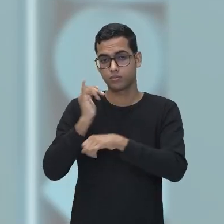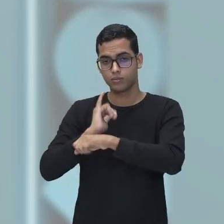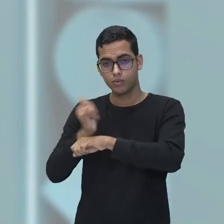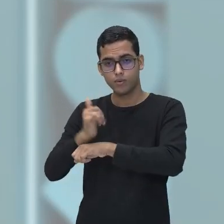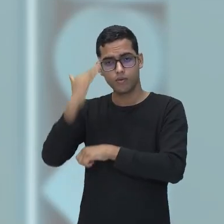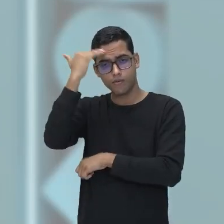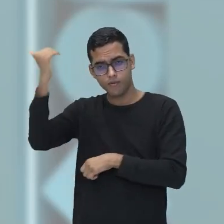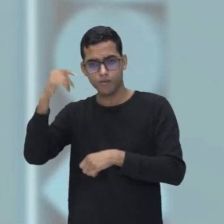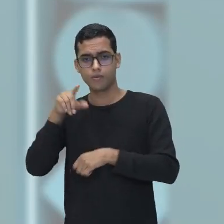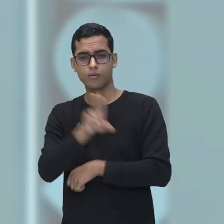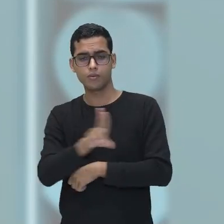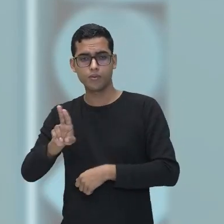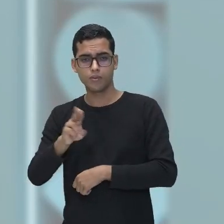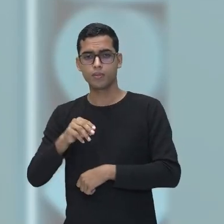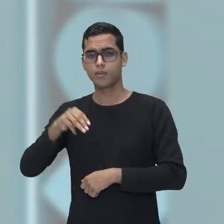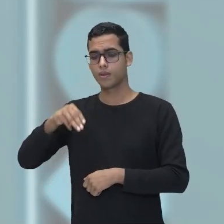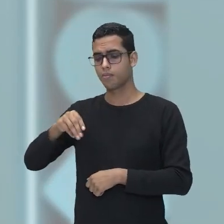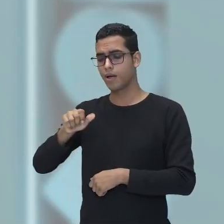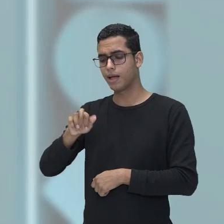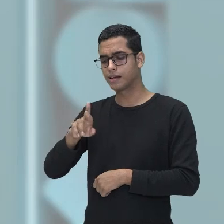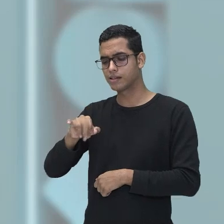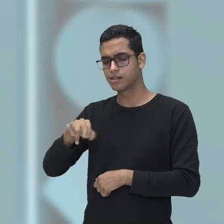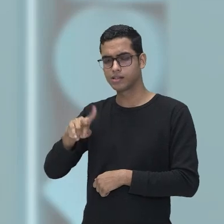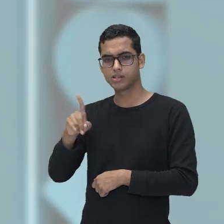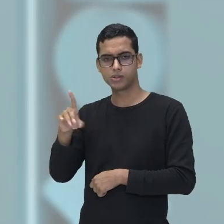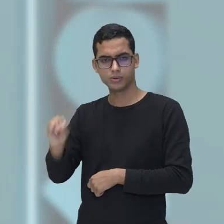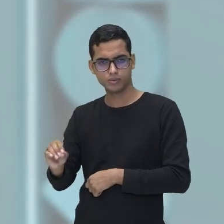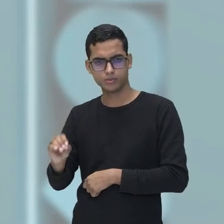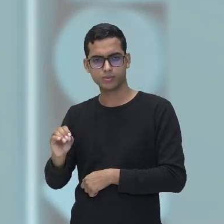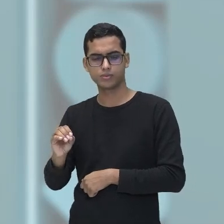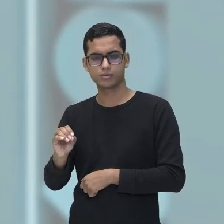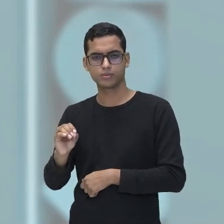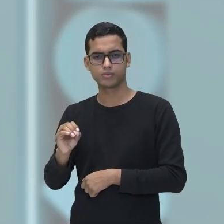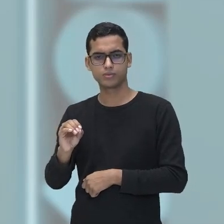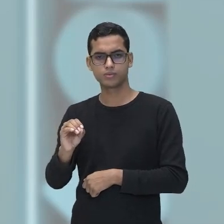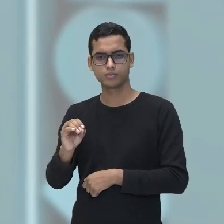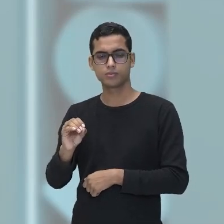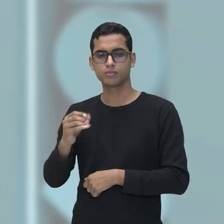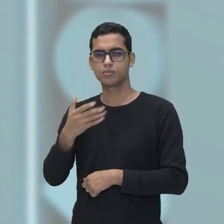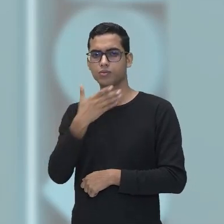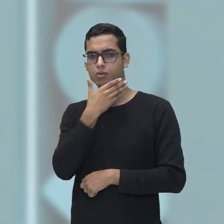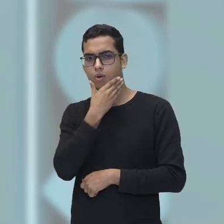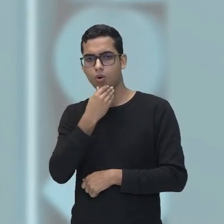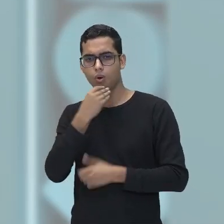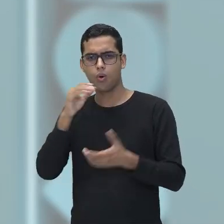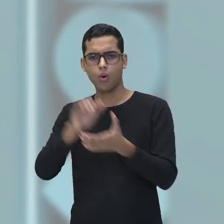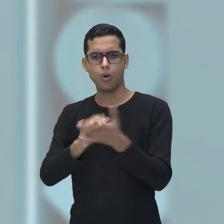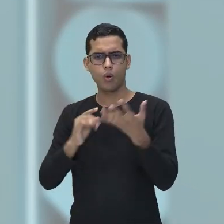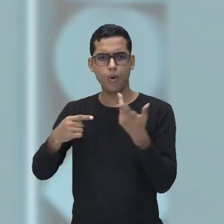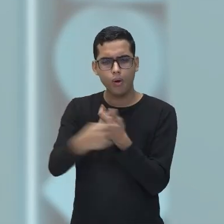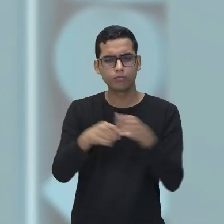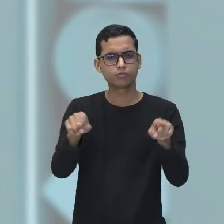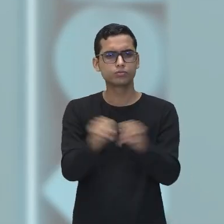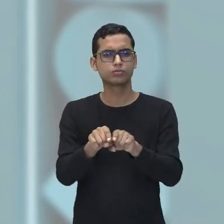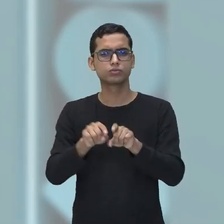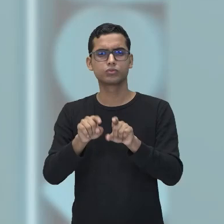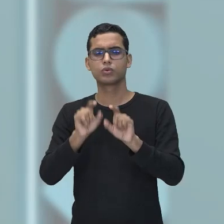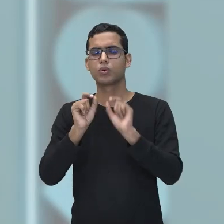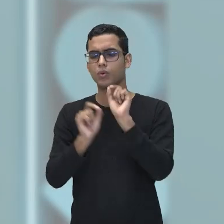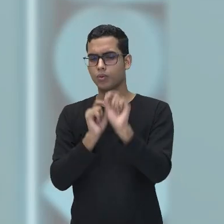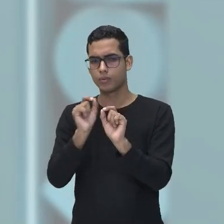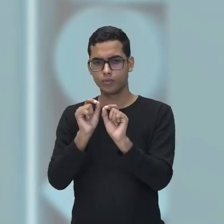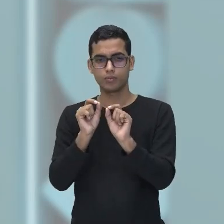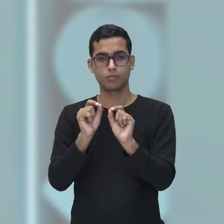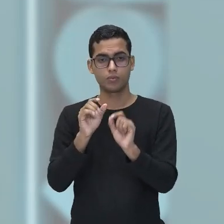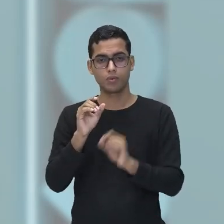chama Marido e Outros Contos. Marido é, portanto, o nome de um dos contos, o principal, vamos dizer assim, deste livro.